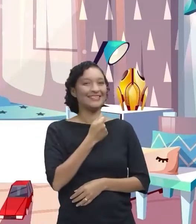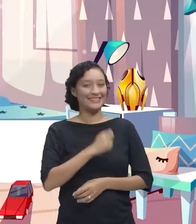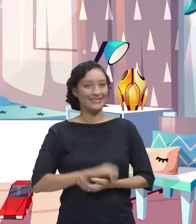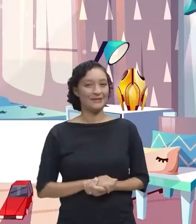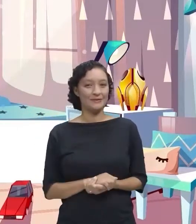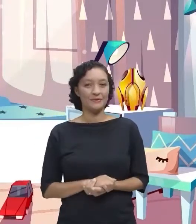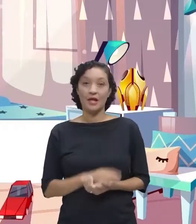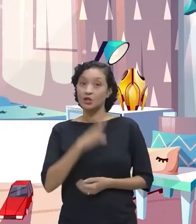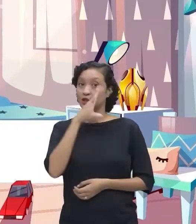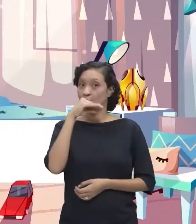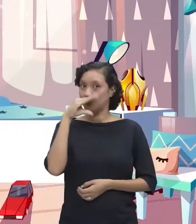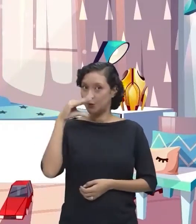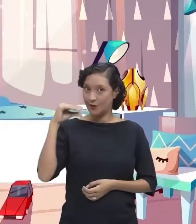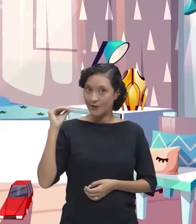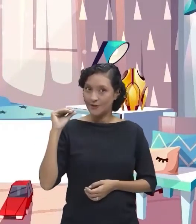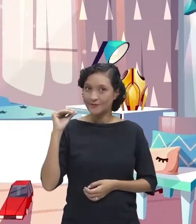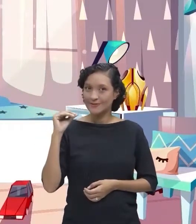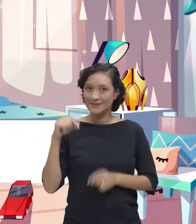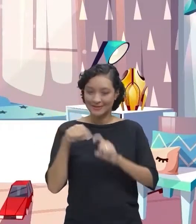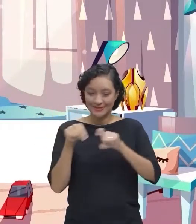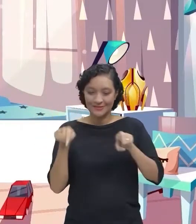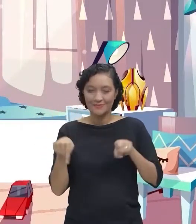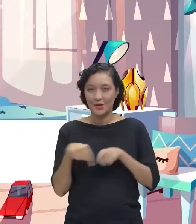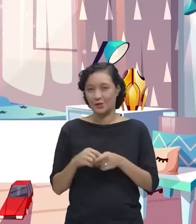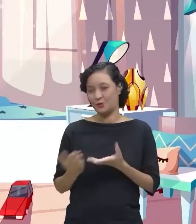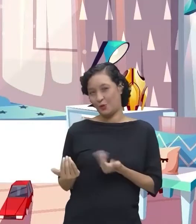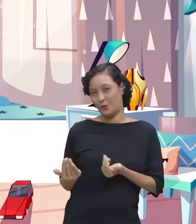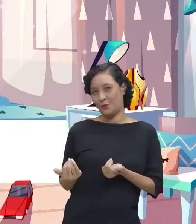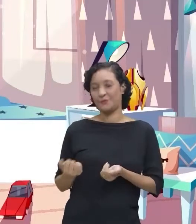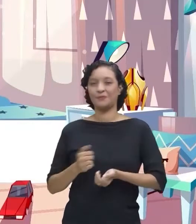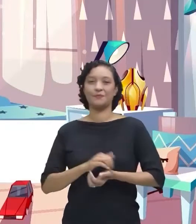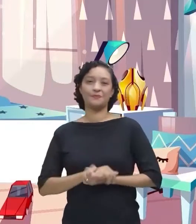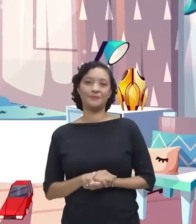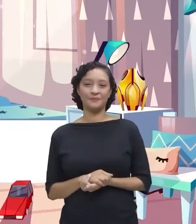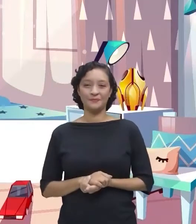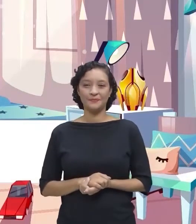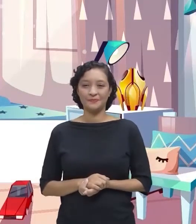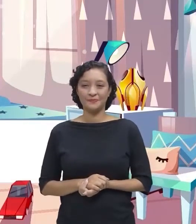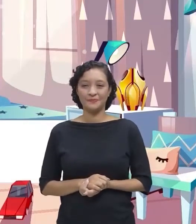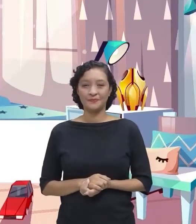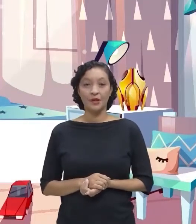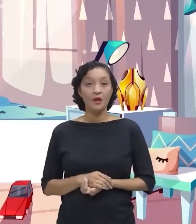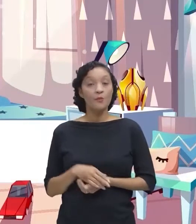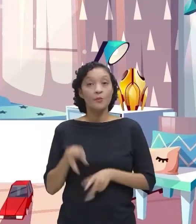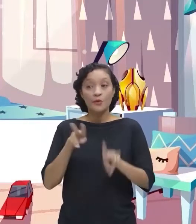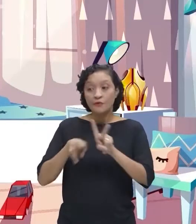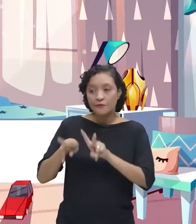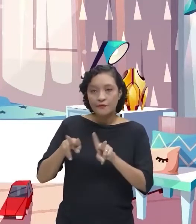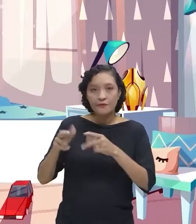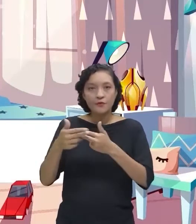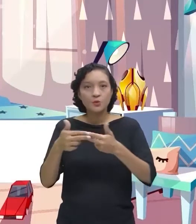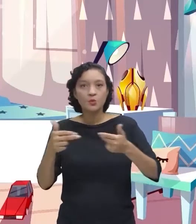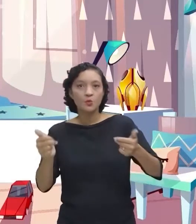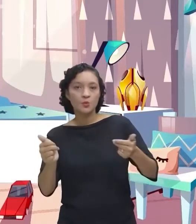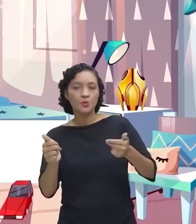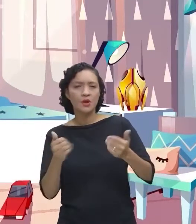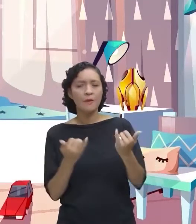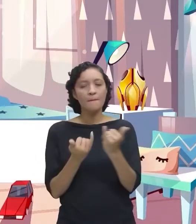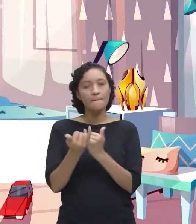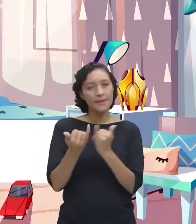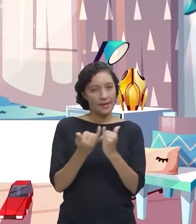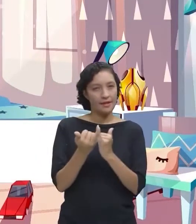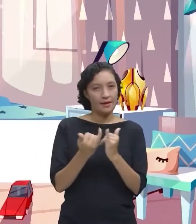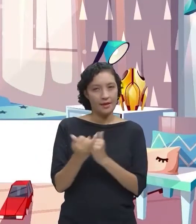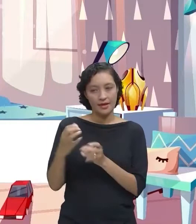de criança, né? De adolescente. Vamos ver os móveis que se parecem, que nos lembram o